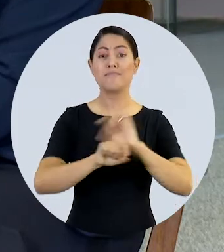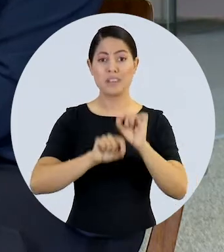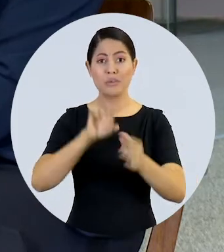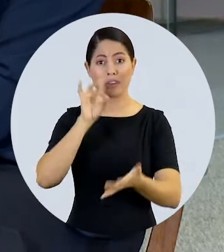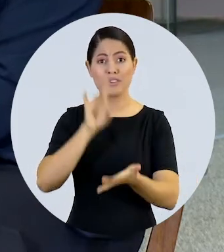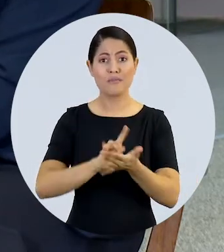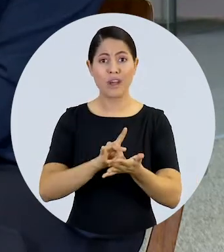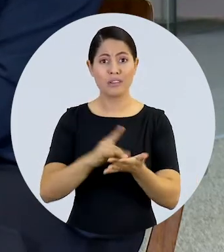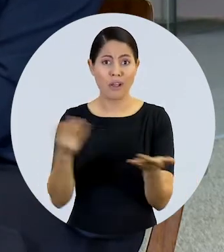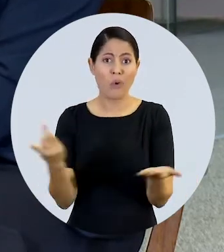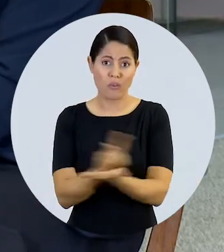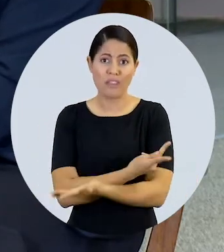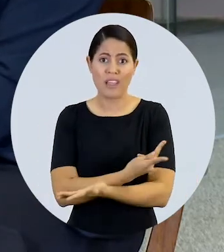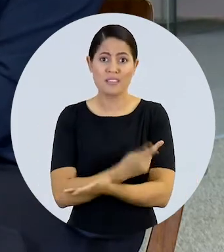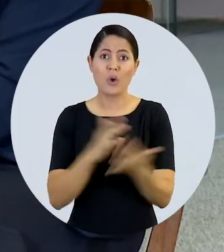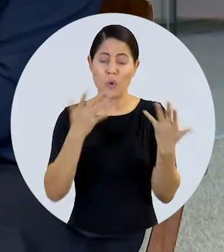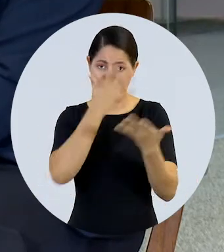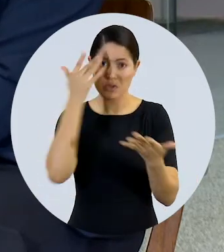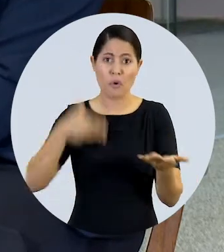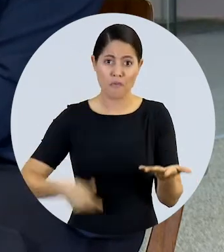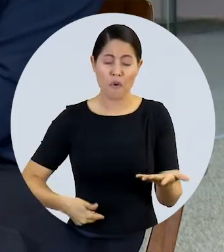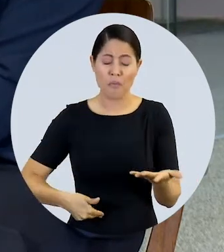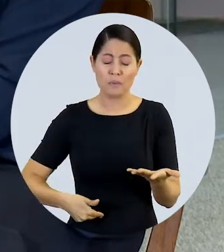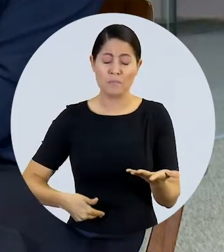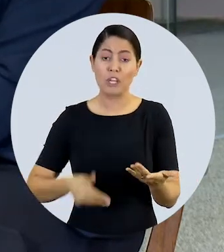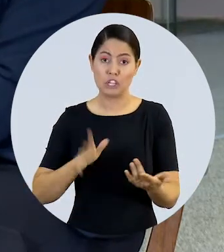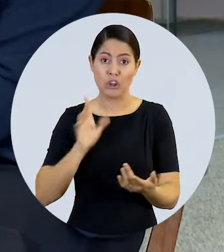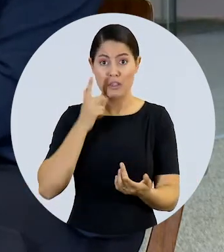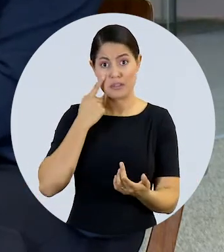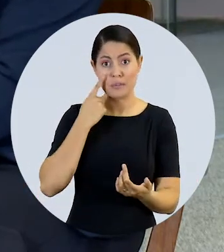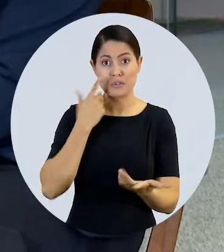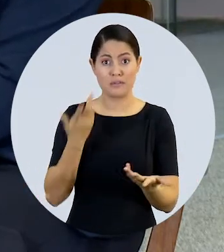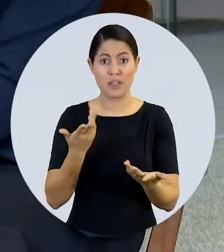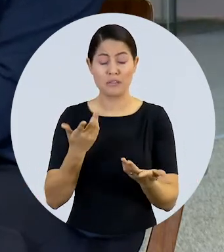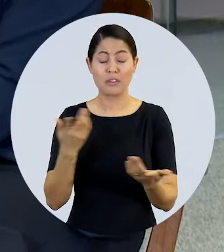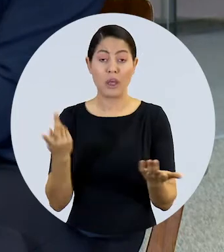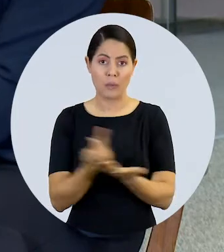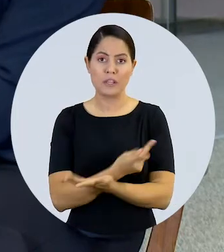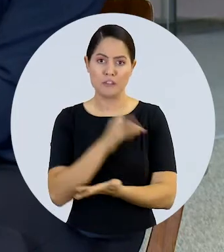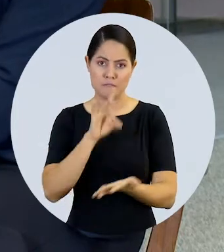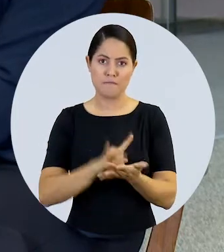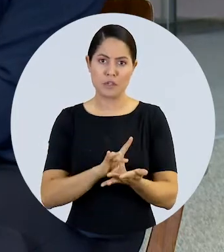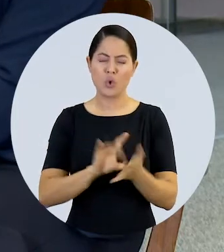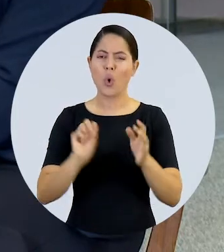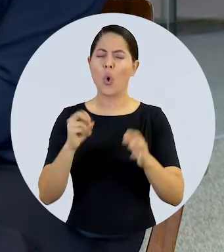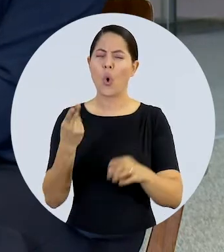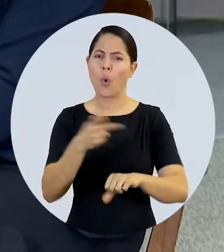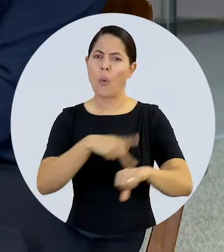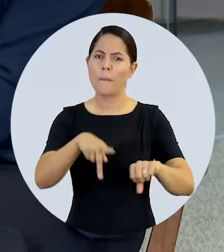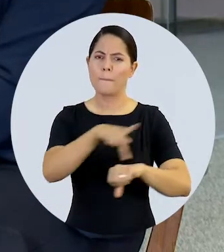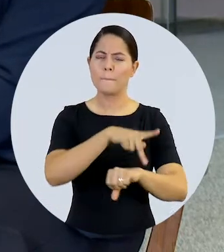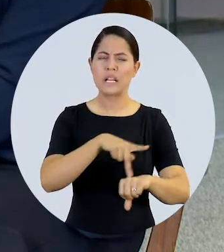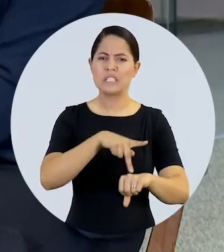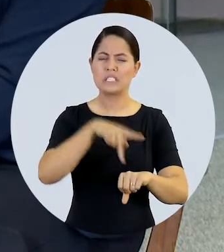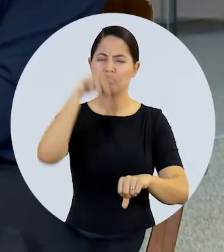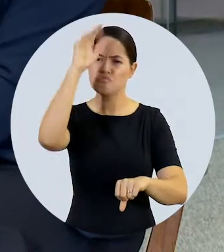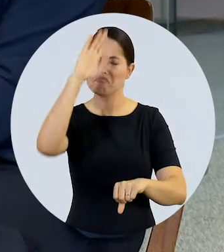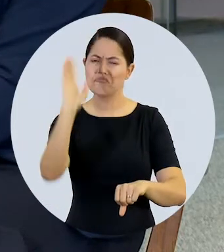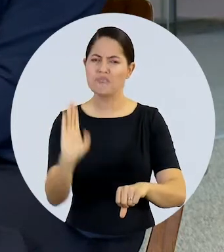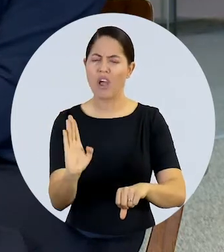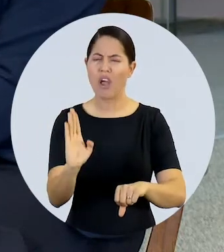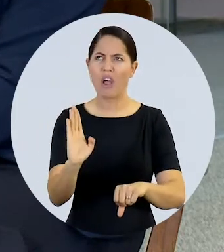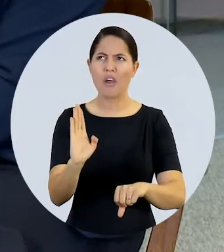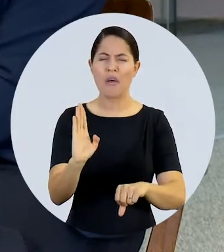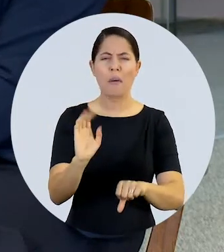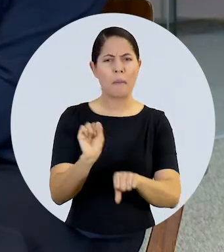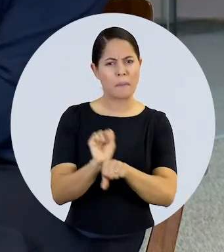a realidade. E é o que nós estamos vendo aí. Então, ou o país para e faz o